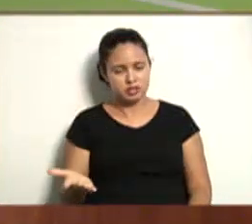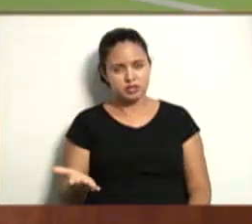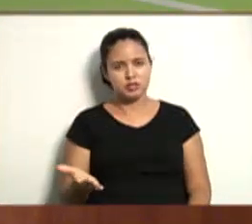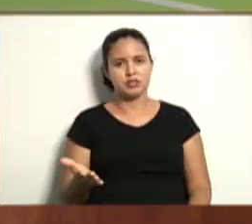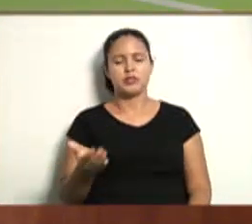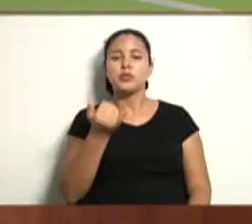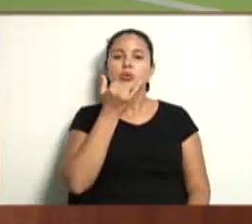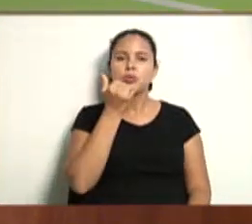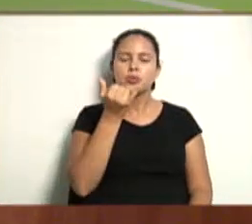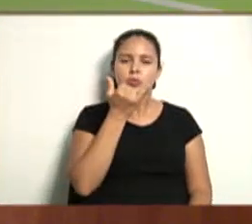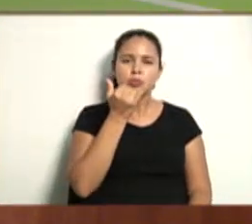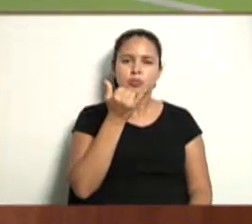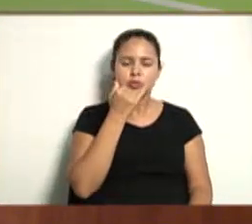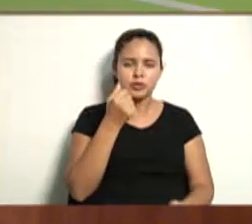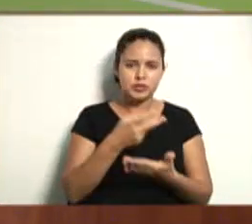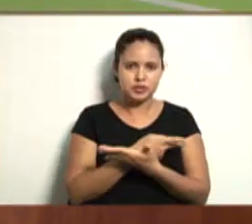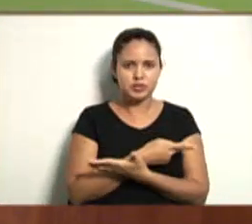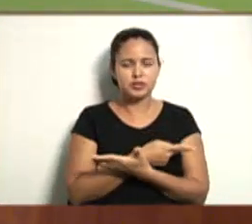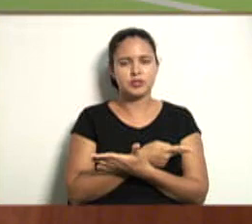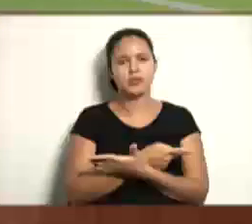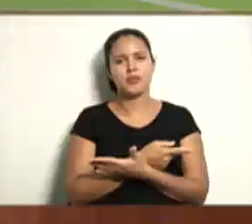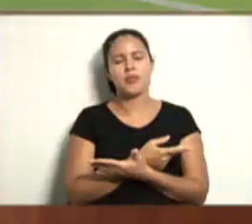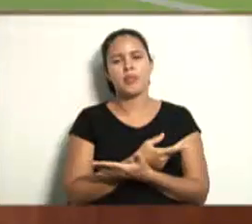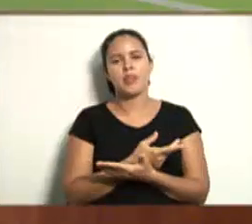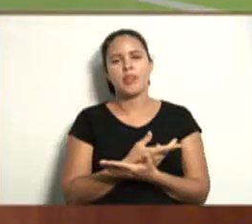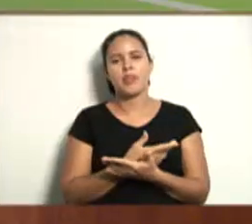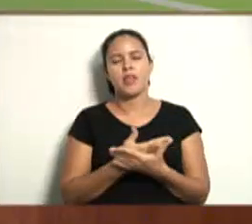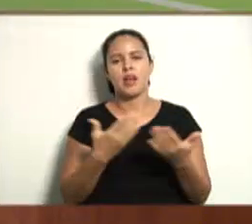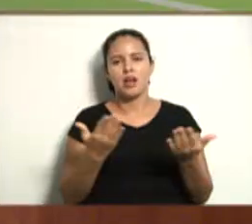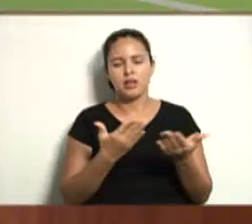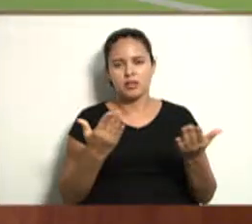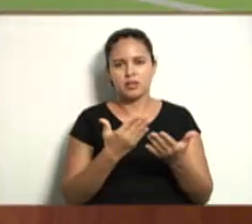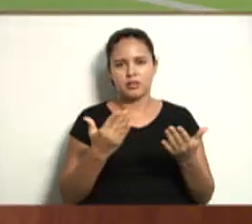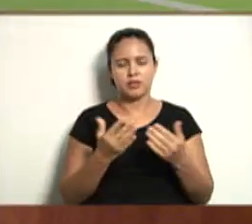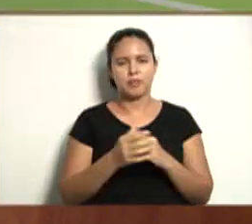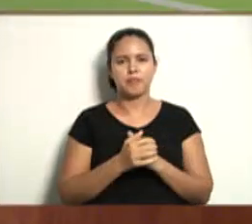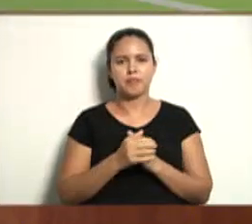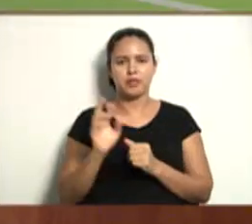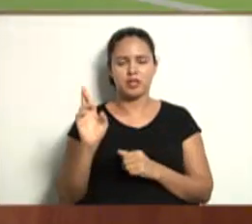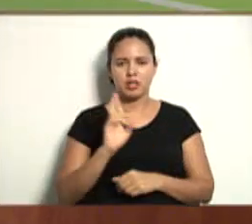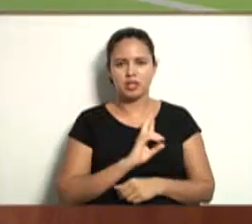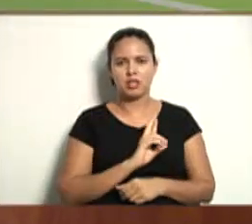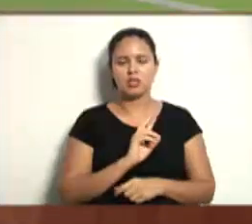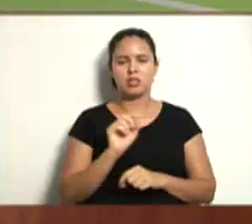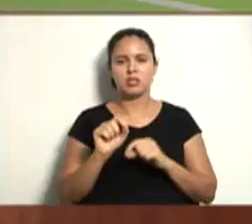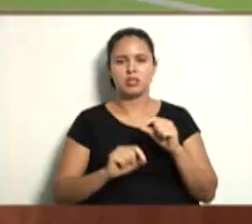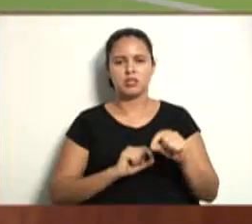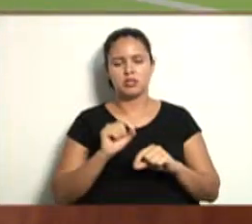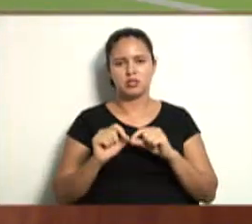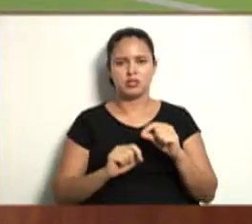de desculpas pelo erro aí. Vamos para tem uma outra resposta aqui